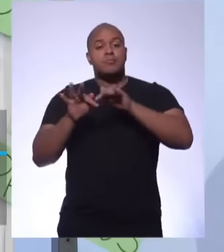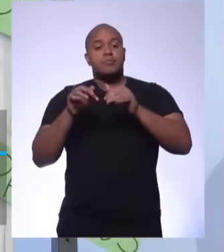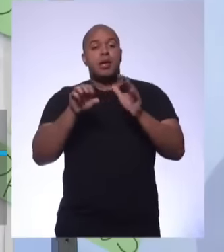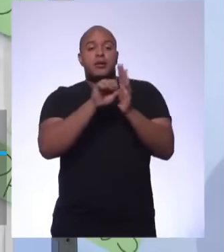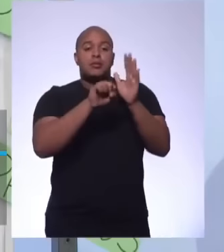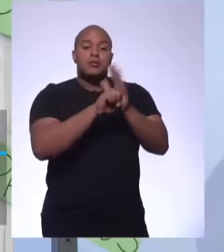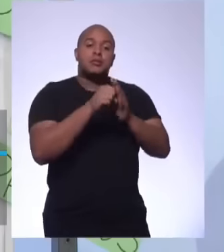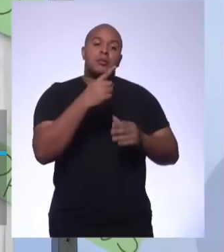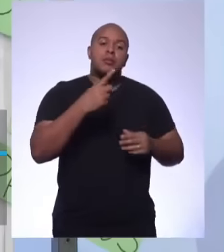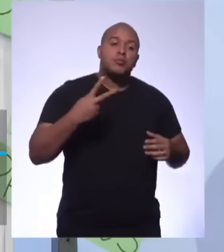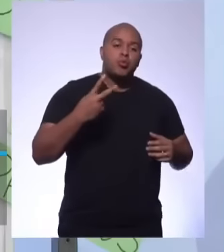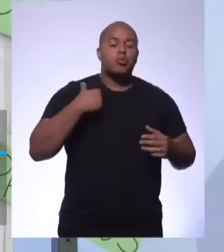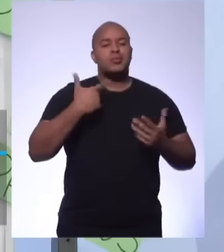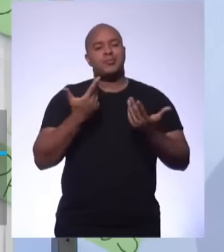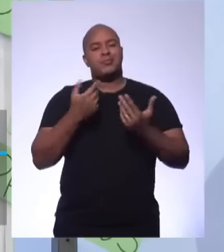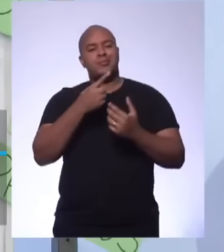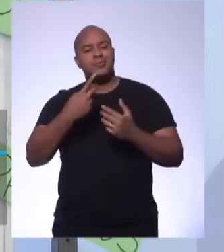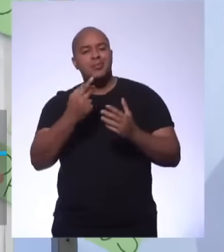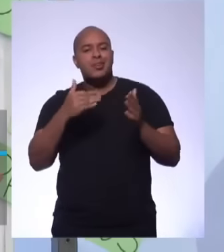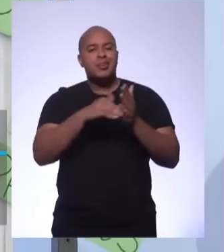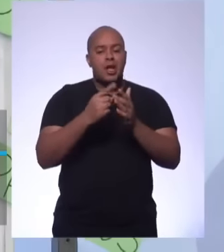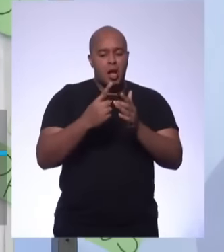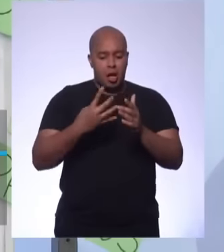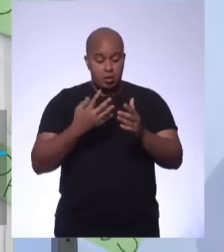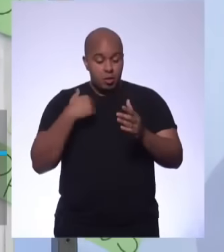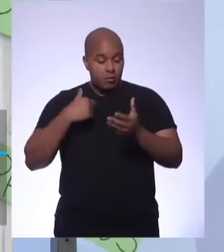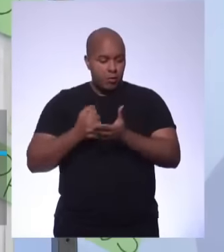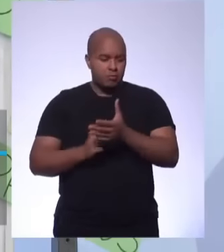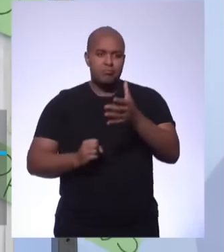século XII, entre século XII e XIV, ele vai